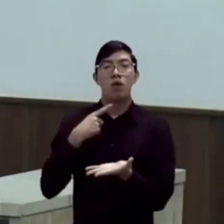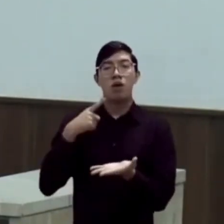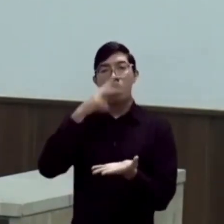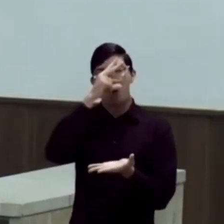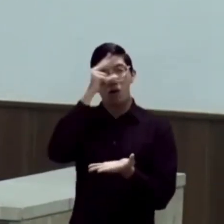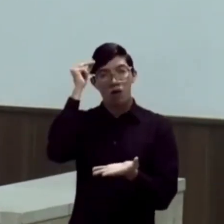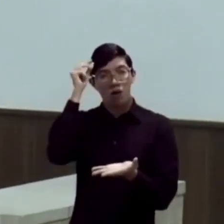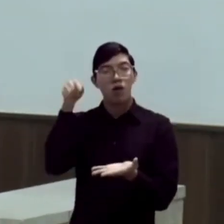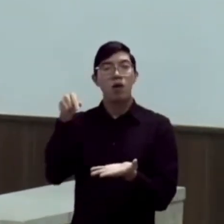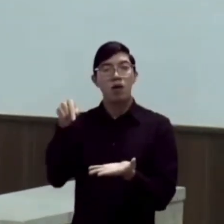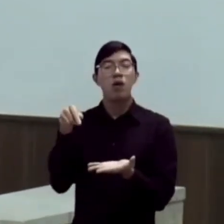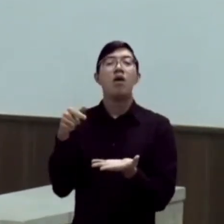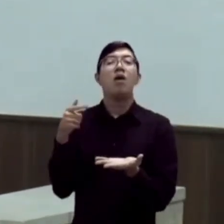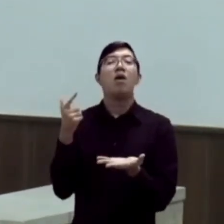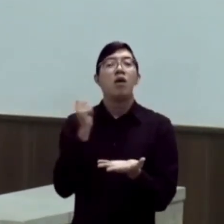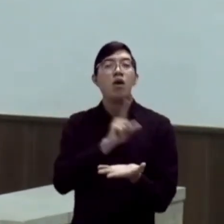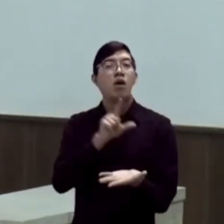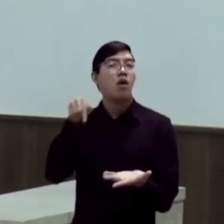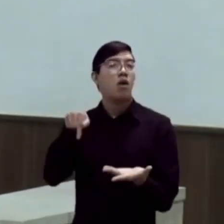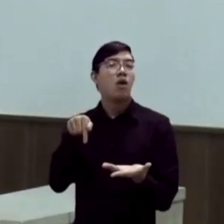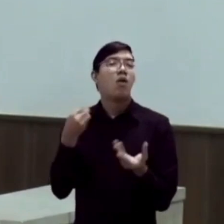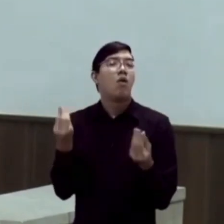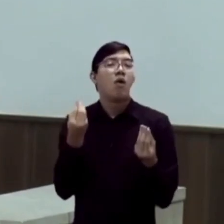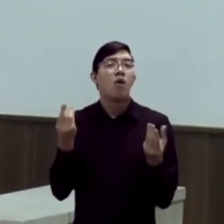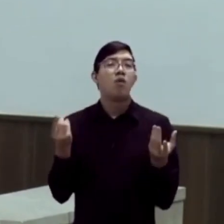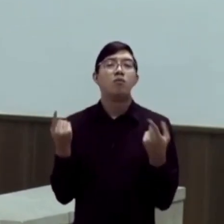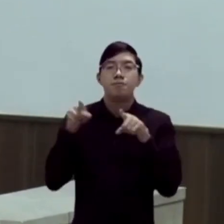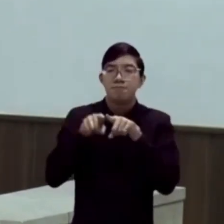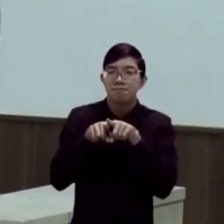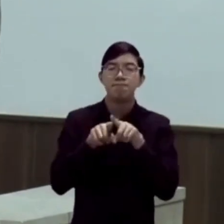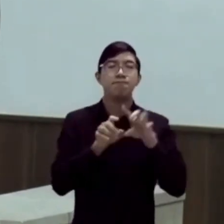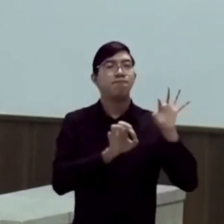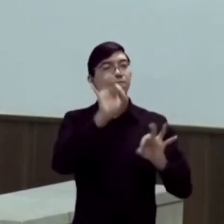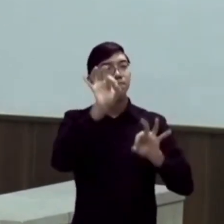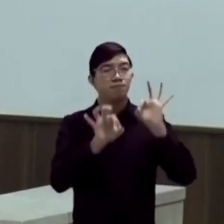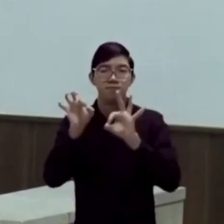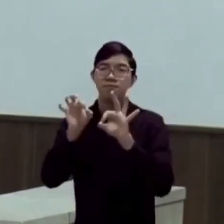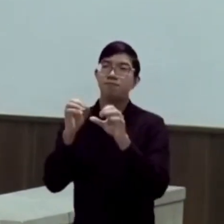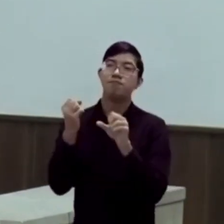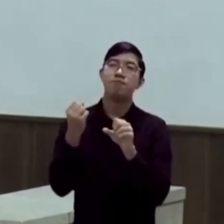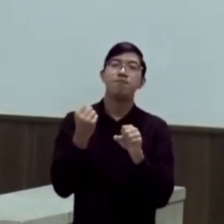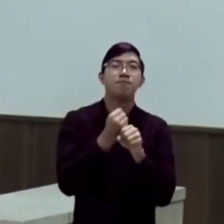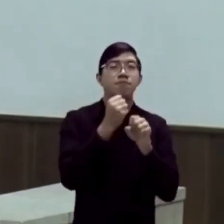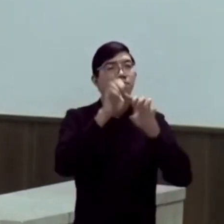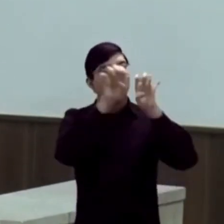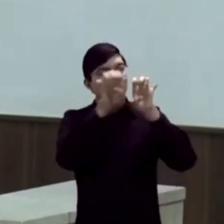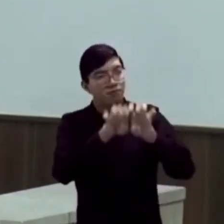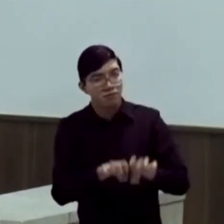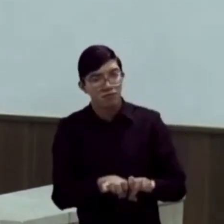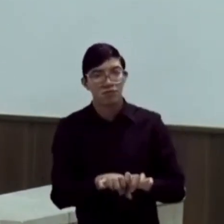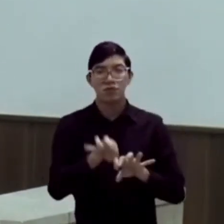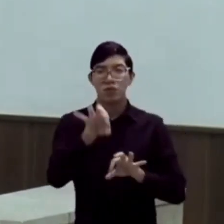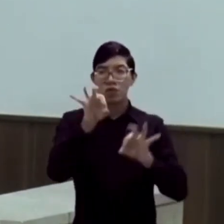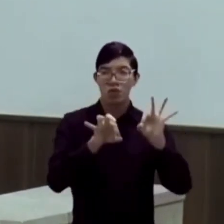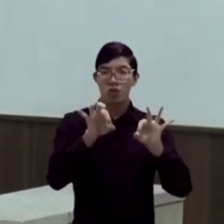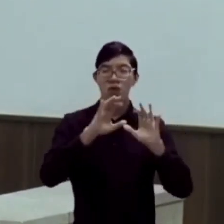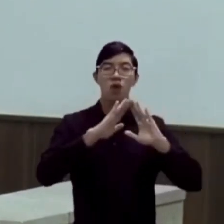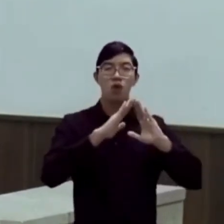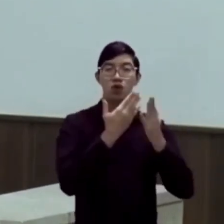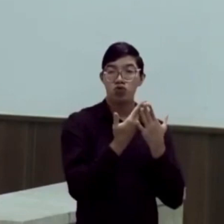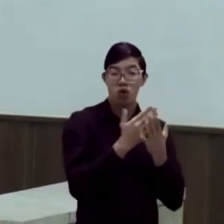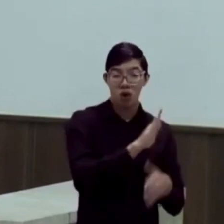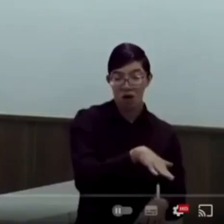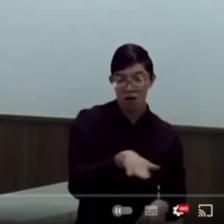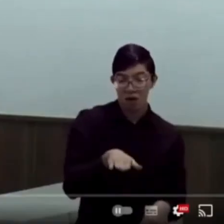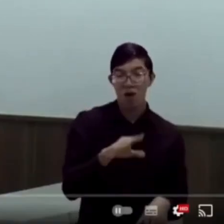em parceria, tanto na questão de estruturação das escolas e creches, como também na questão